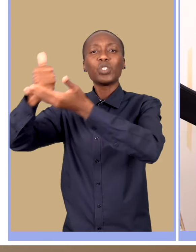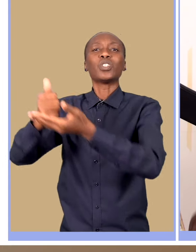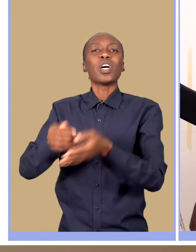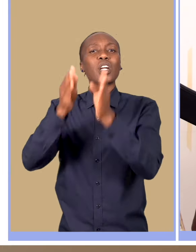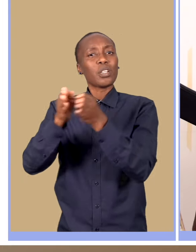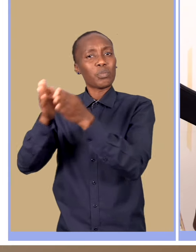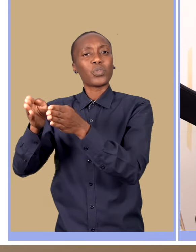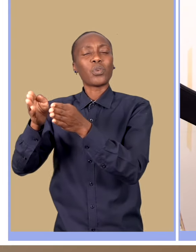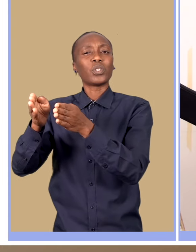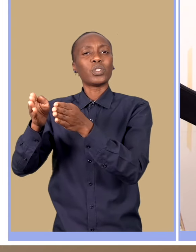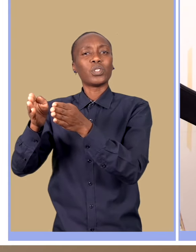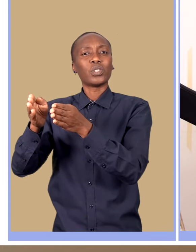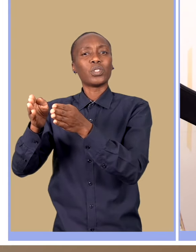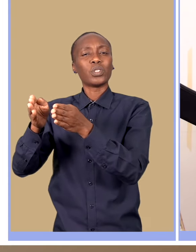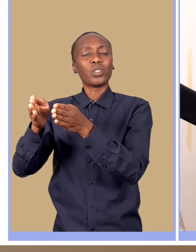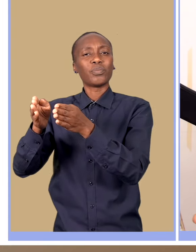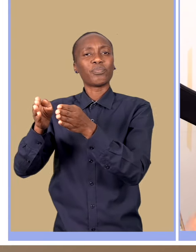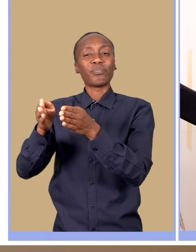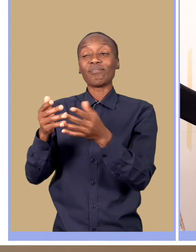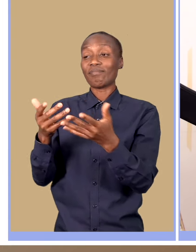afetados.